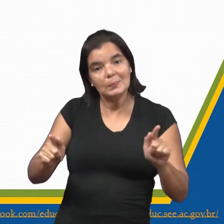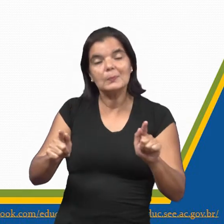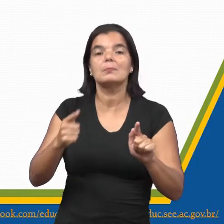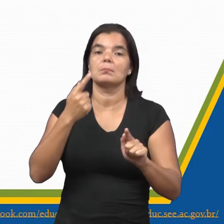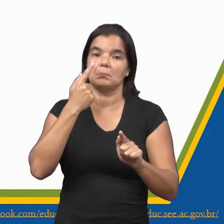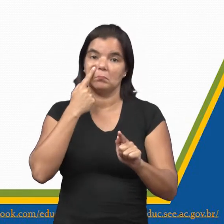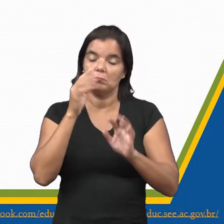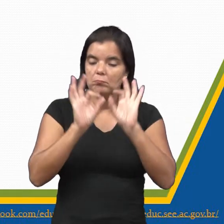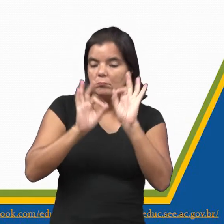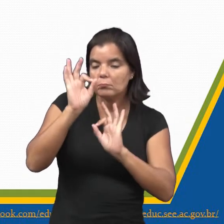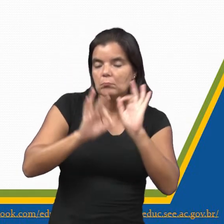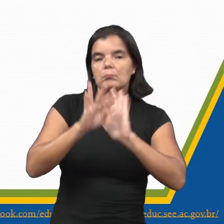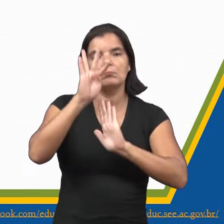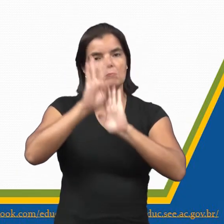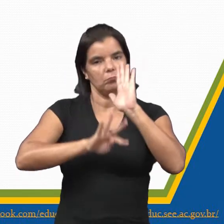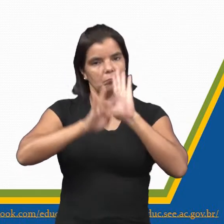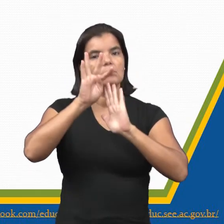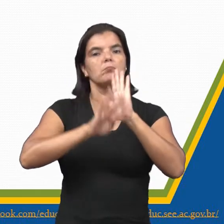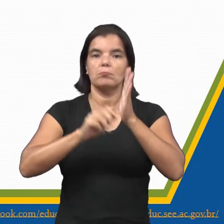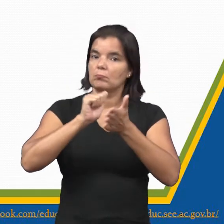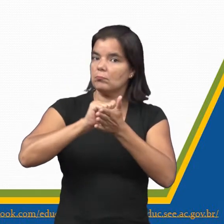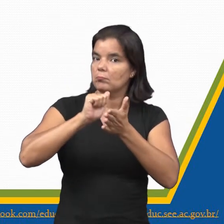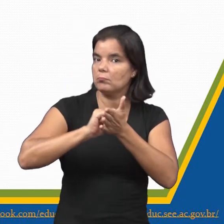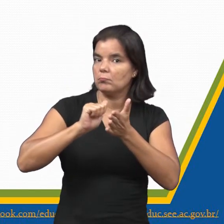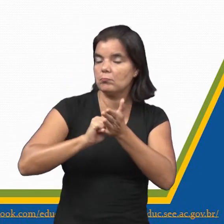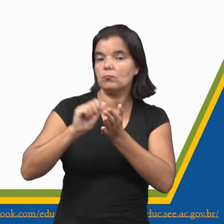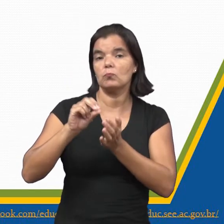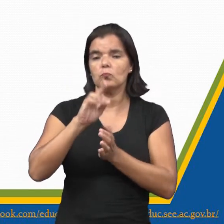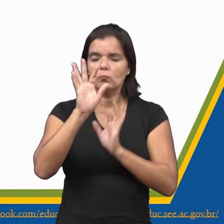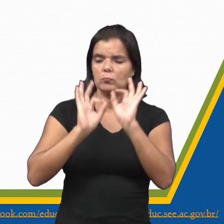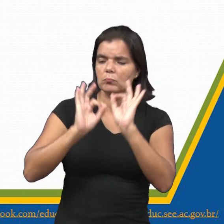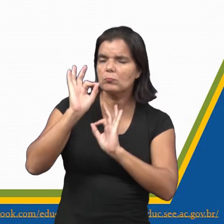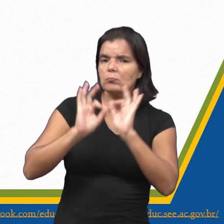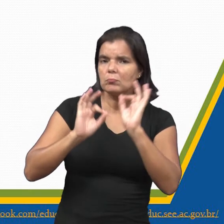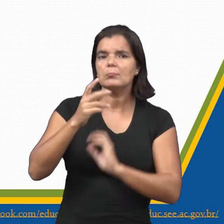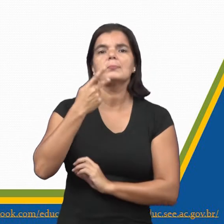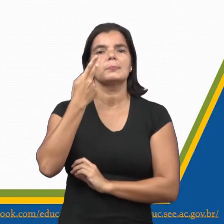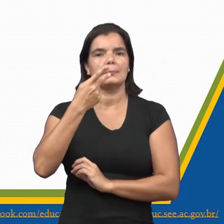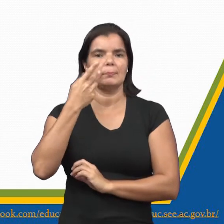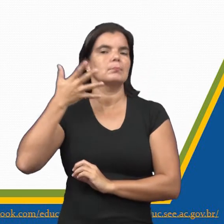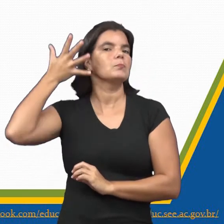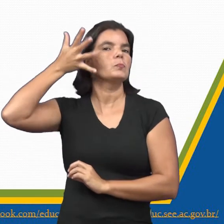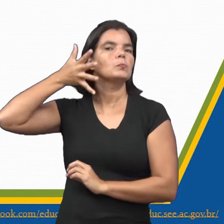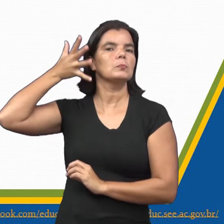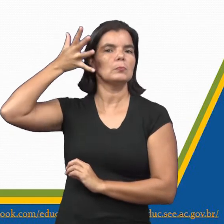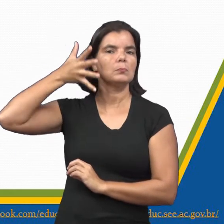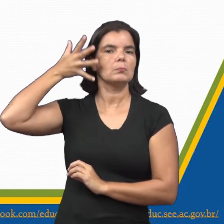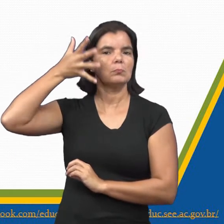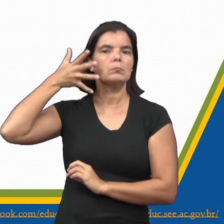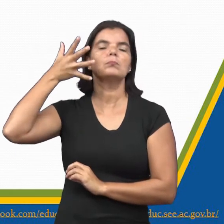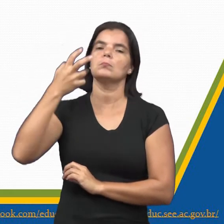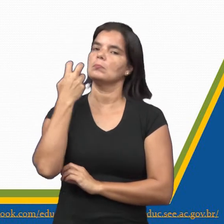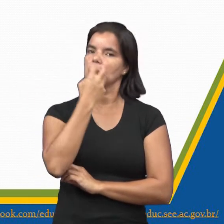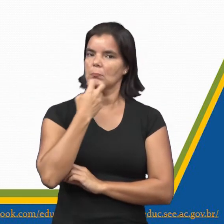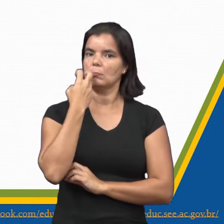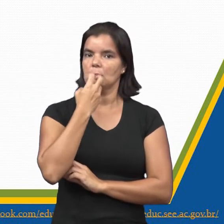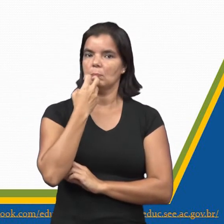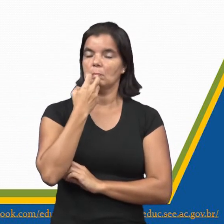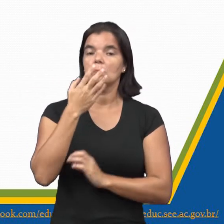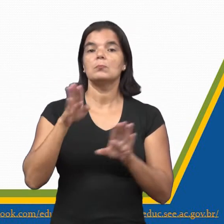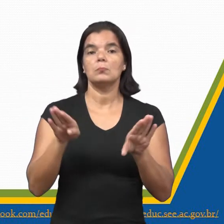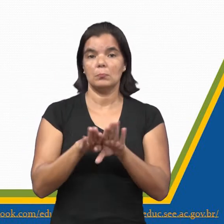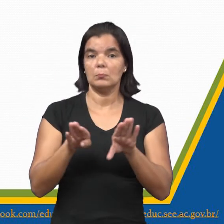quando elaboramos um texto, que é uma linguagem escrita, ou quando organizamos nossa fala numa palestra, linguagem oral. Em ambos